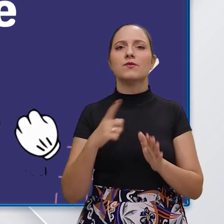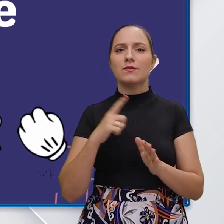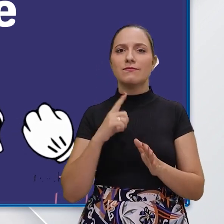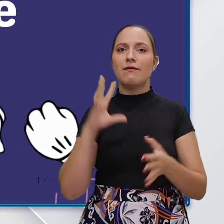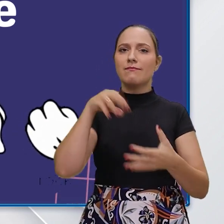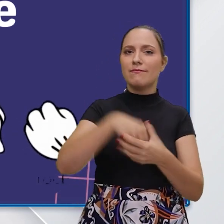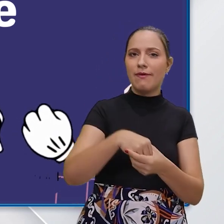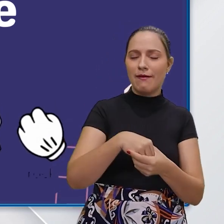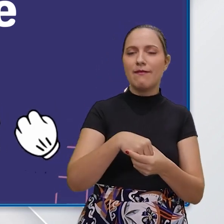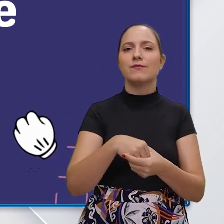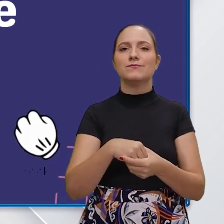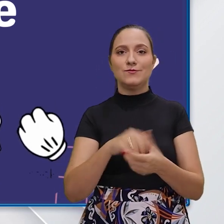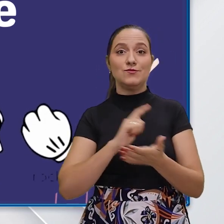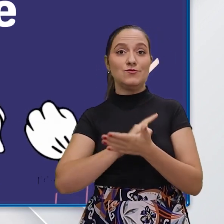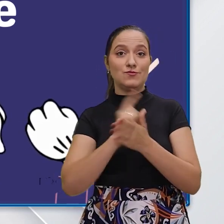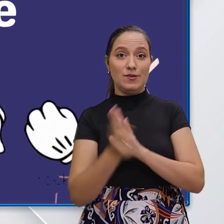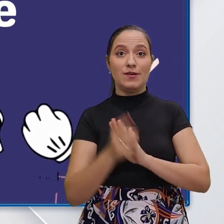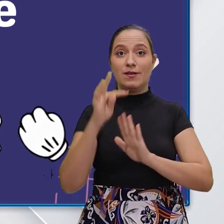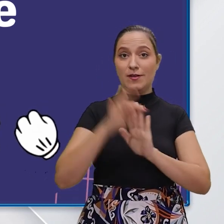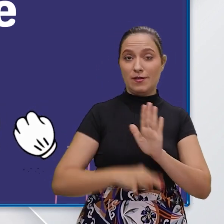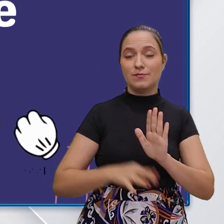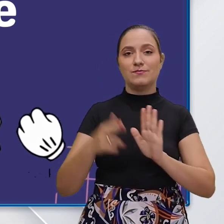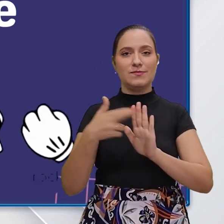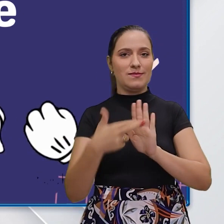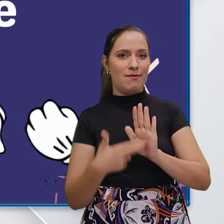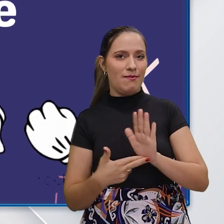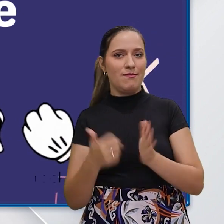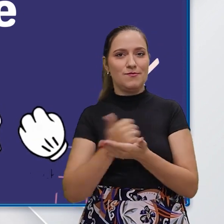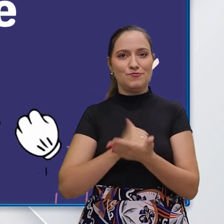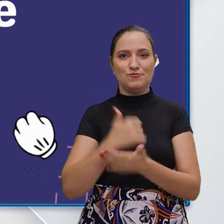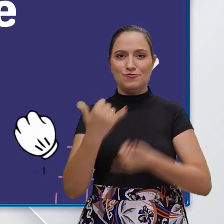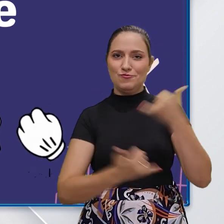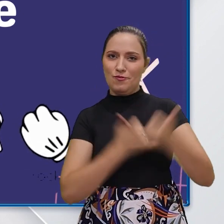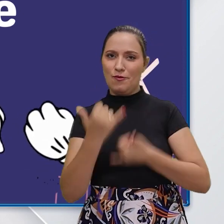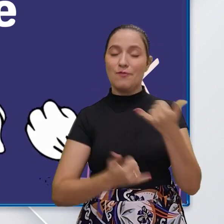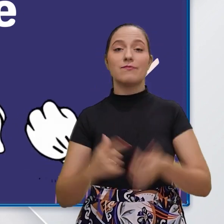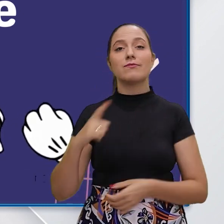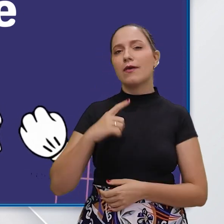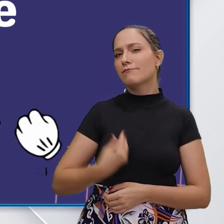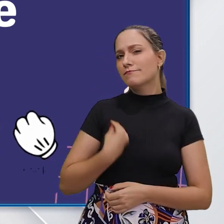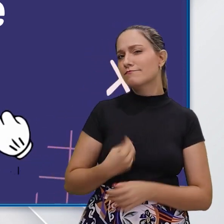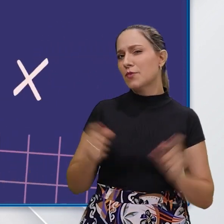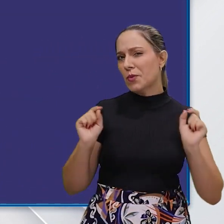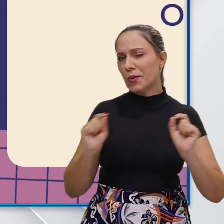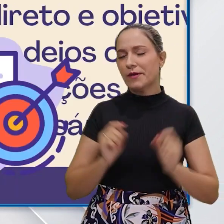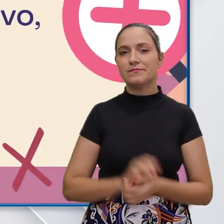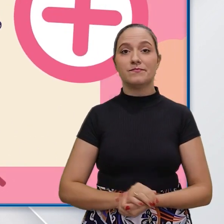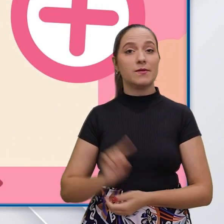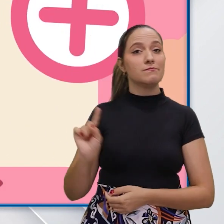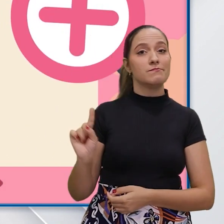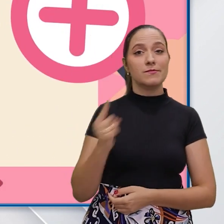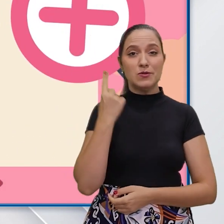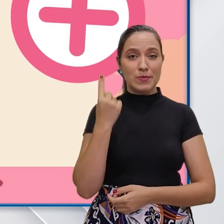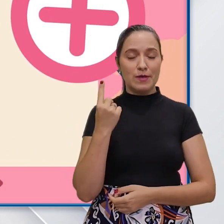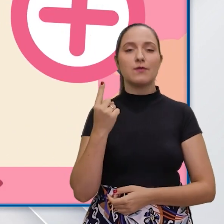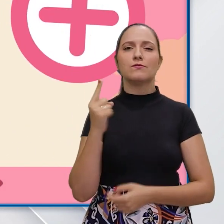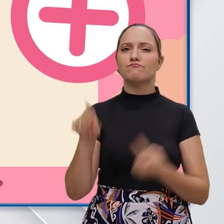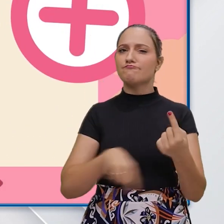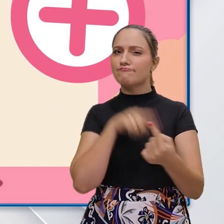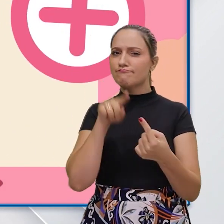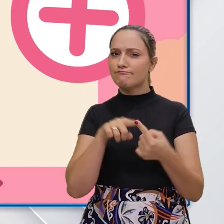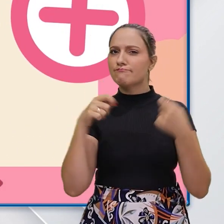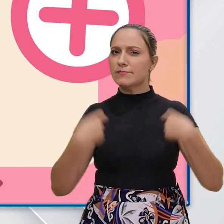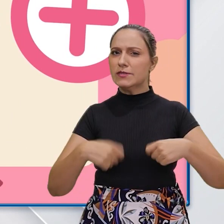principais contidas no gênero regras de jogos incluem: primeiro,